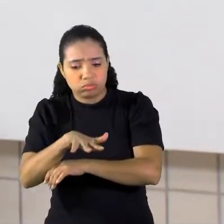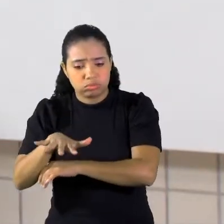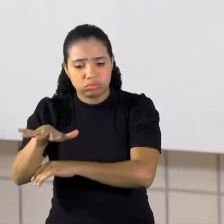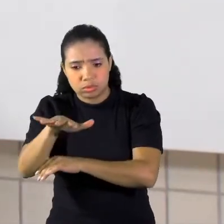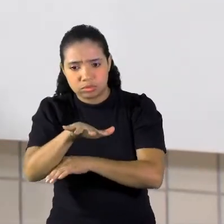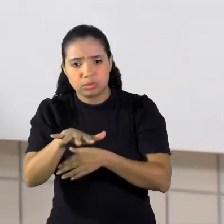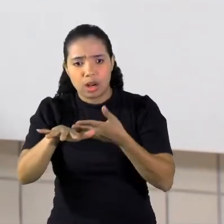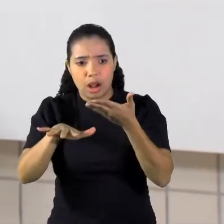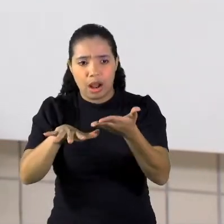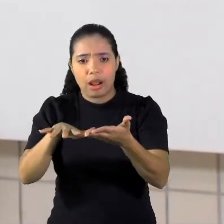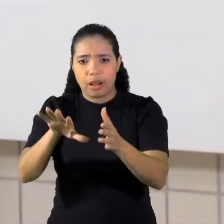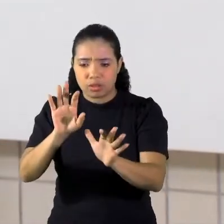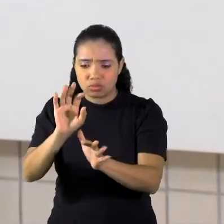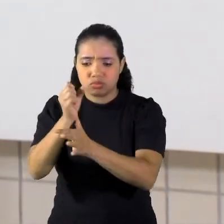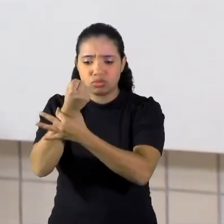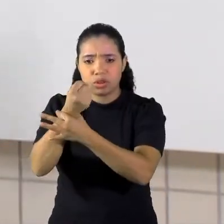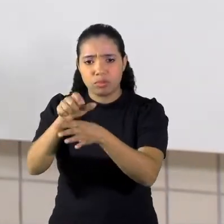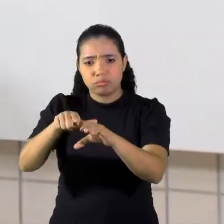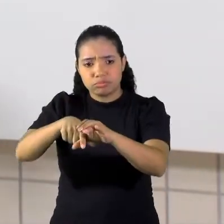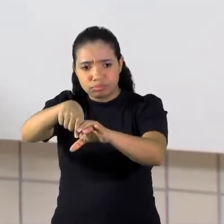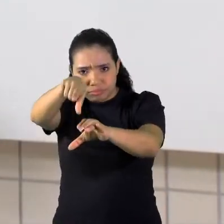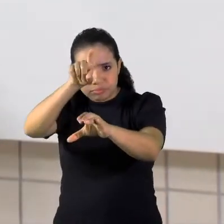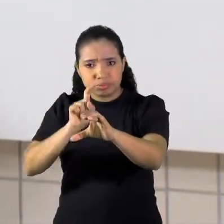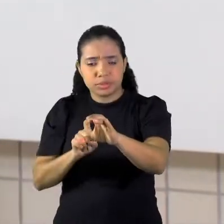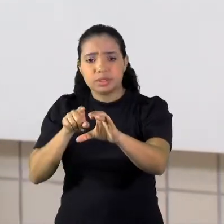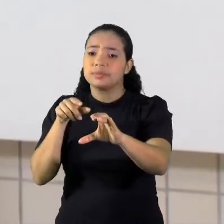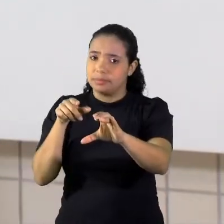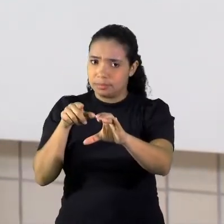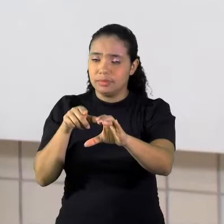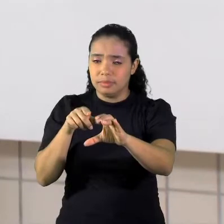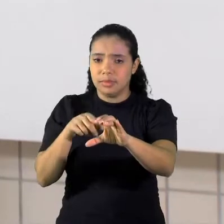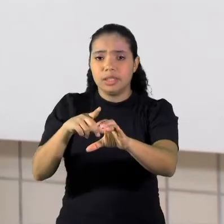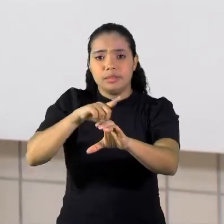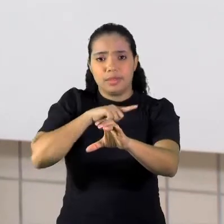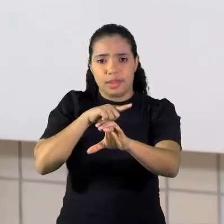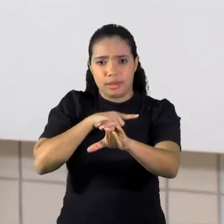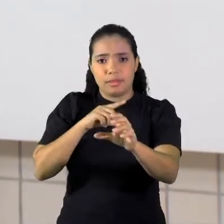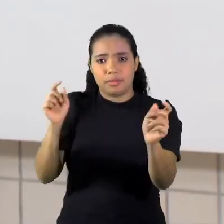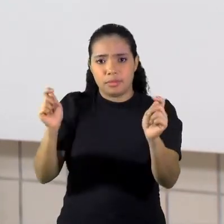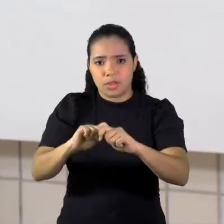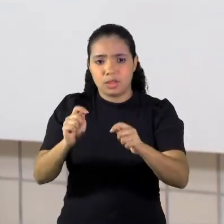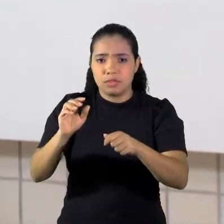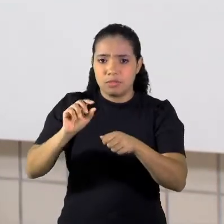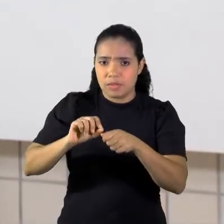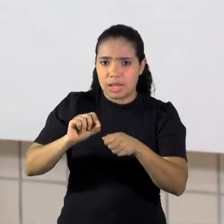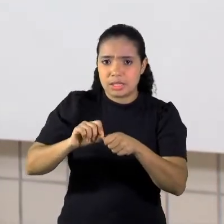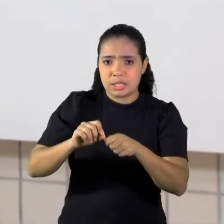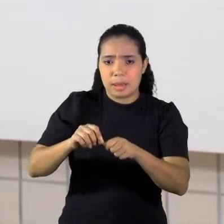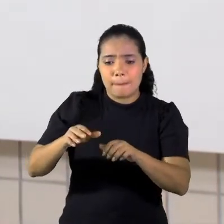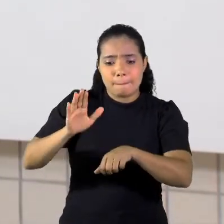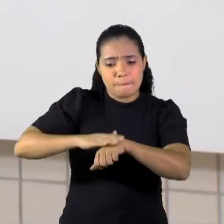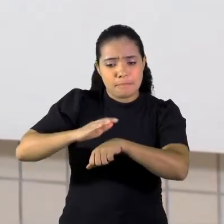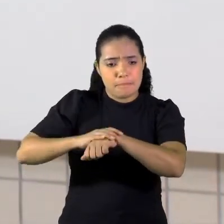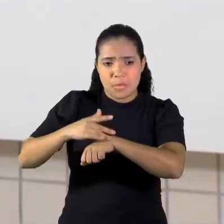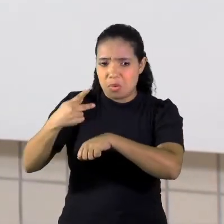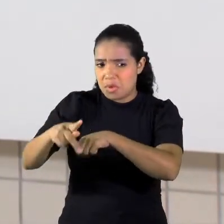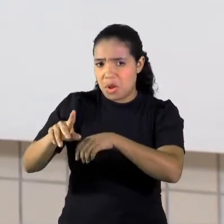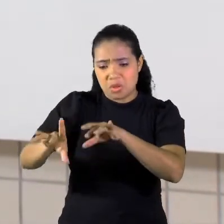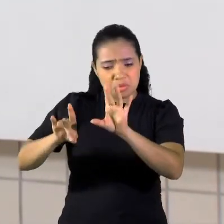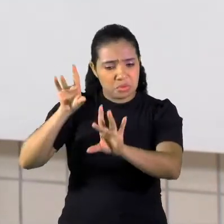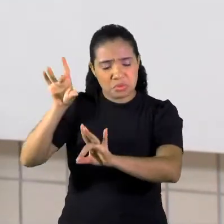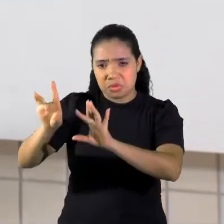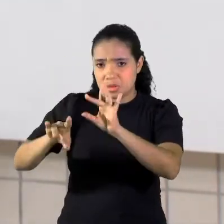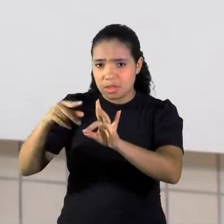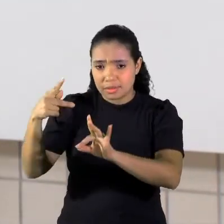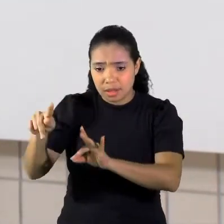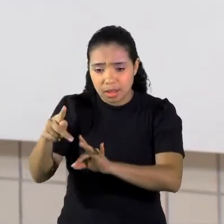território independente, que garantirão que aquele território vai poder fazer as suas próprias escolhas Eles garantem